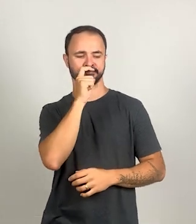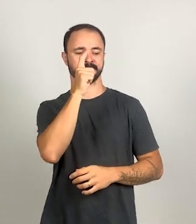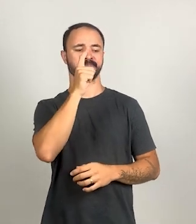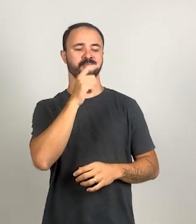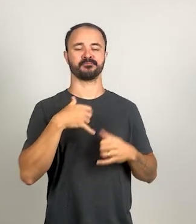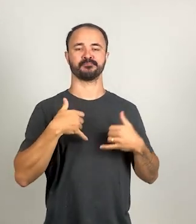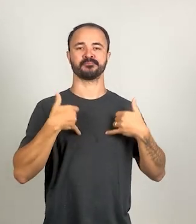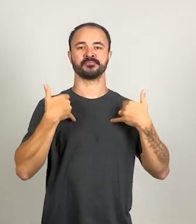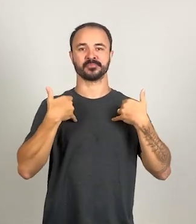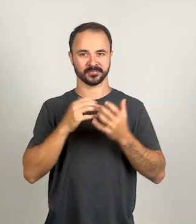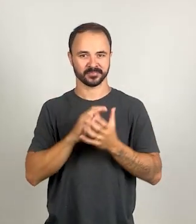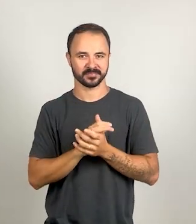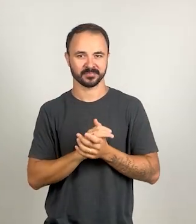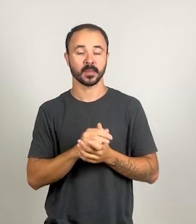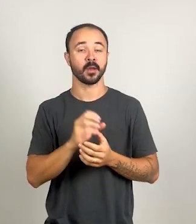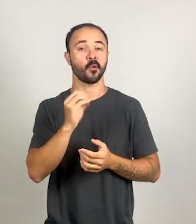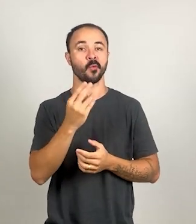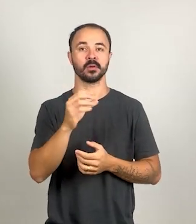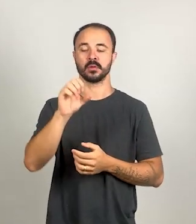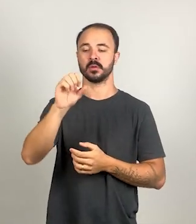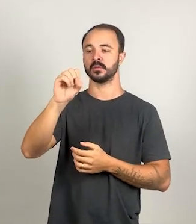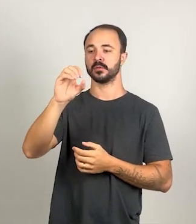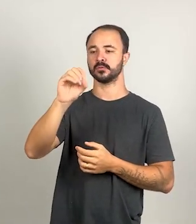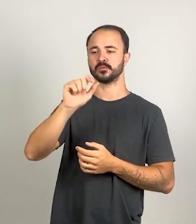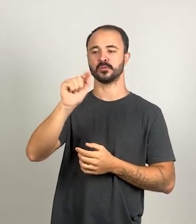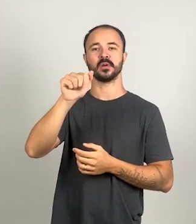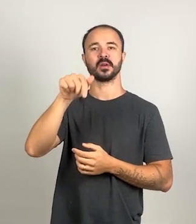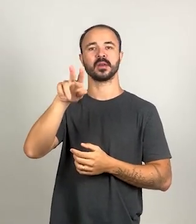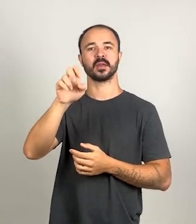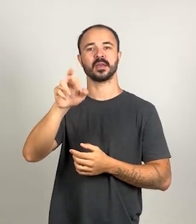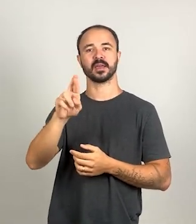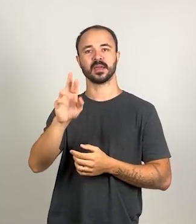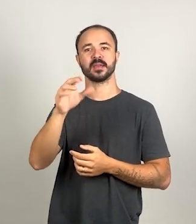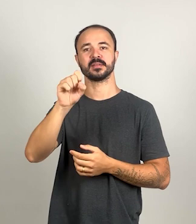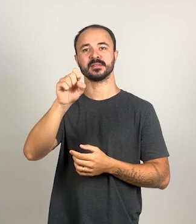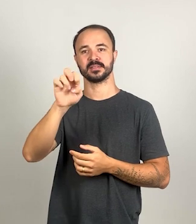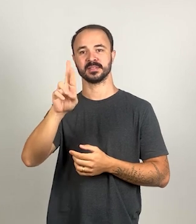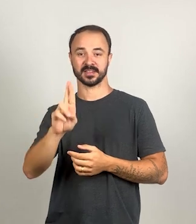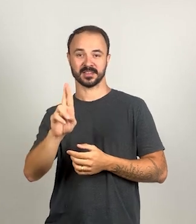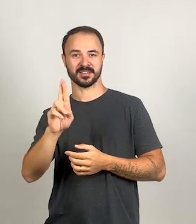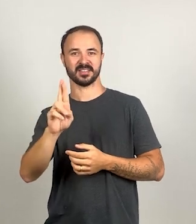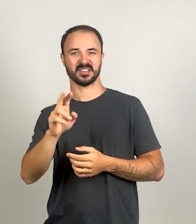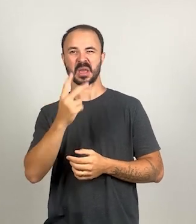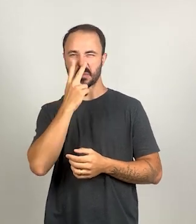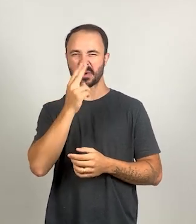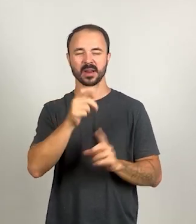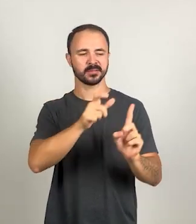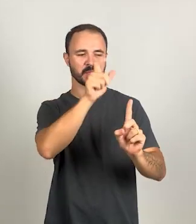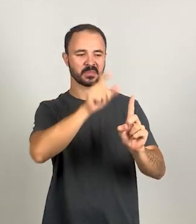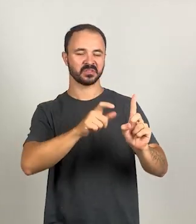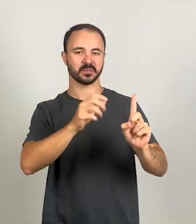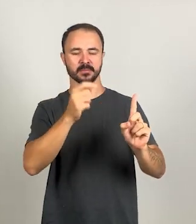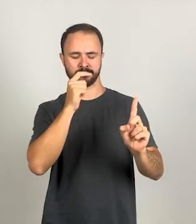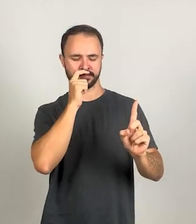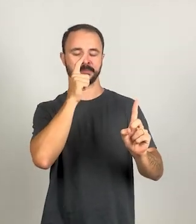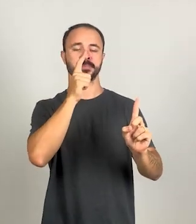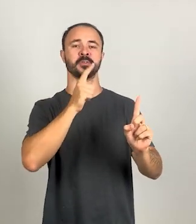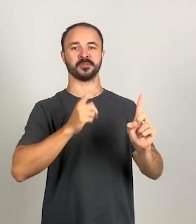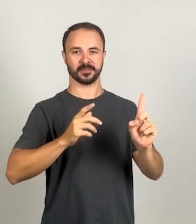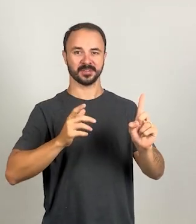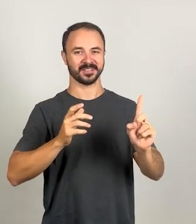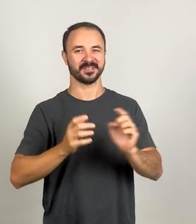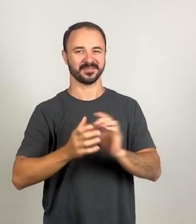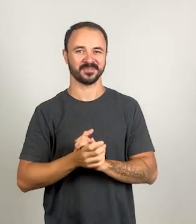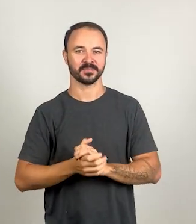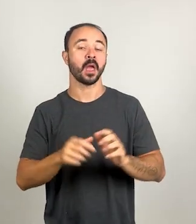muito quando quer dizer que estamos vendo falando de uma pessoa metida mangar que